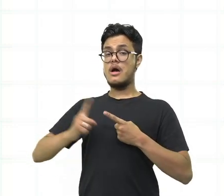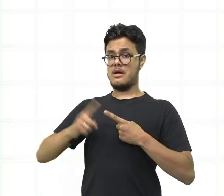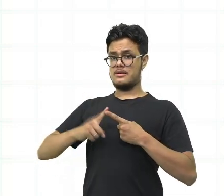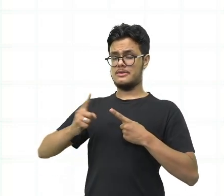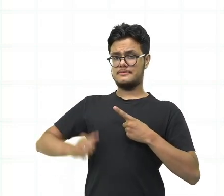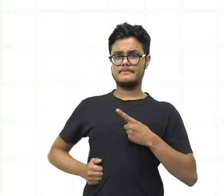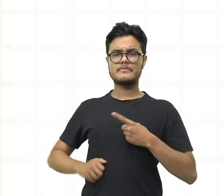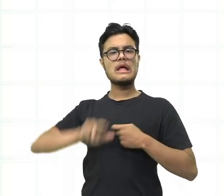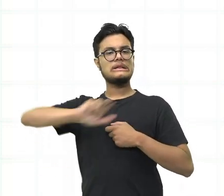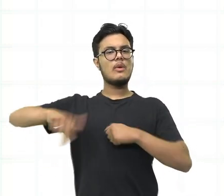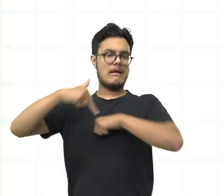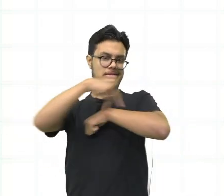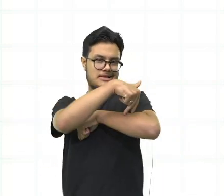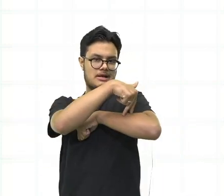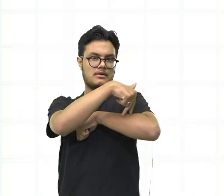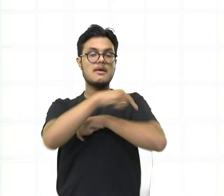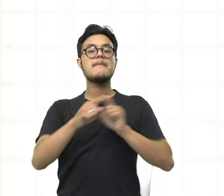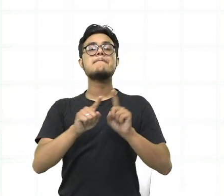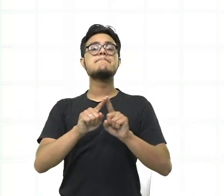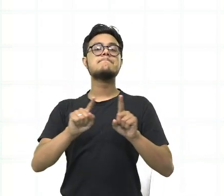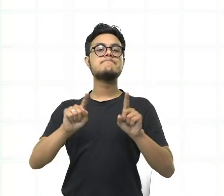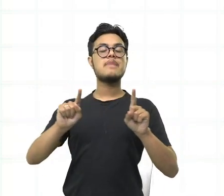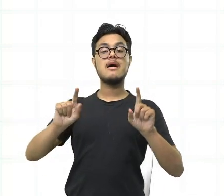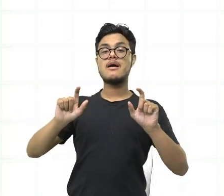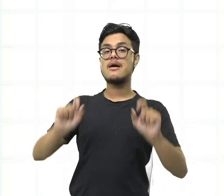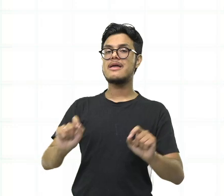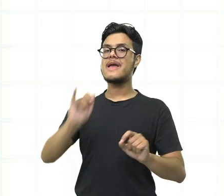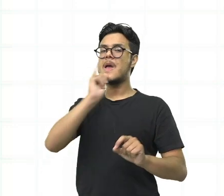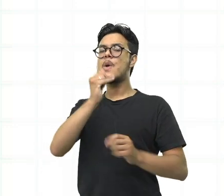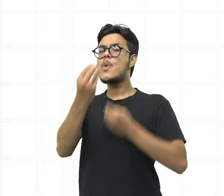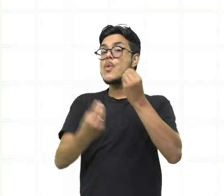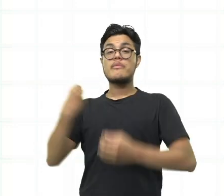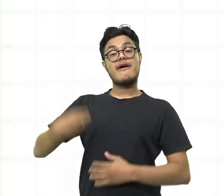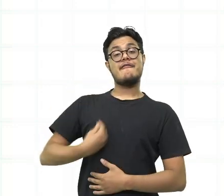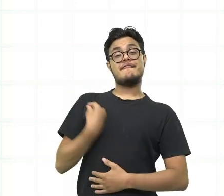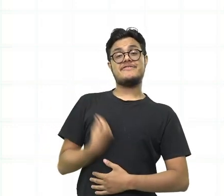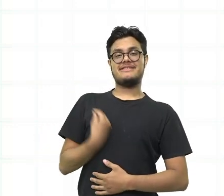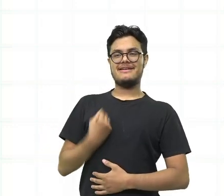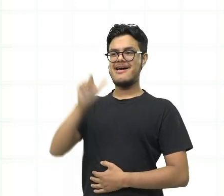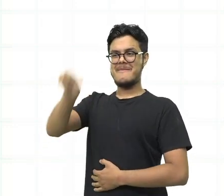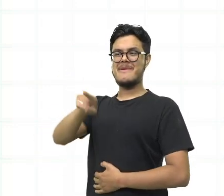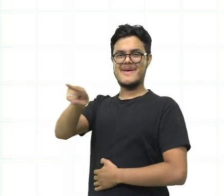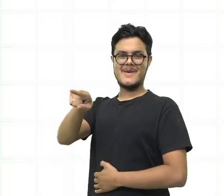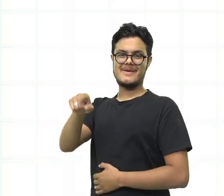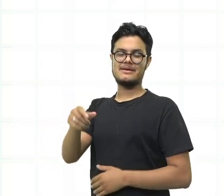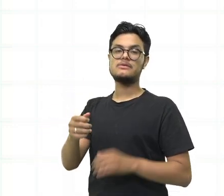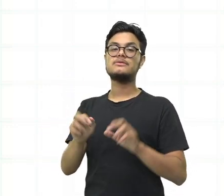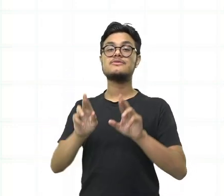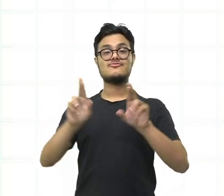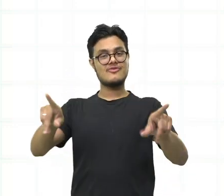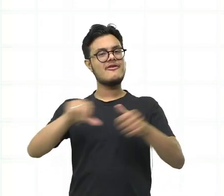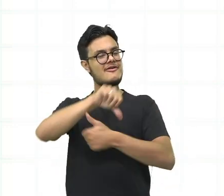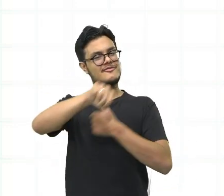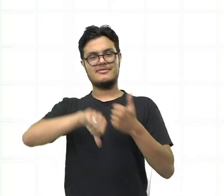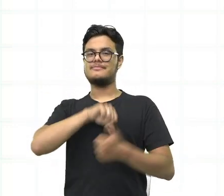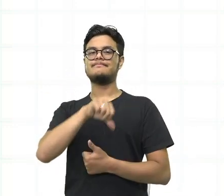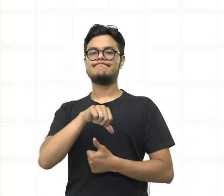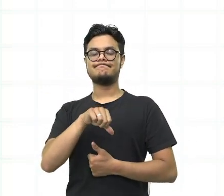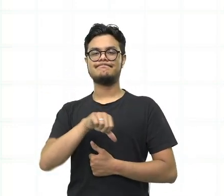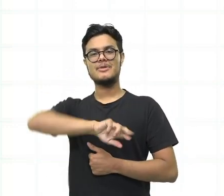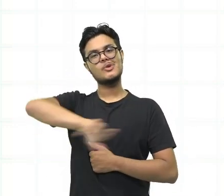falando o ato de andar em si, é o jeito que ele anda. Então, percebam aí que mudou não